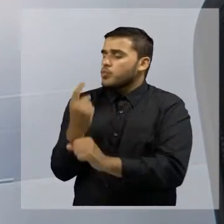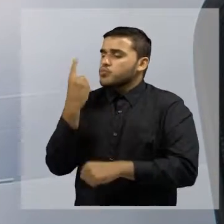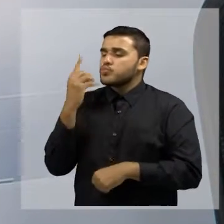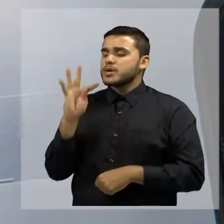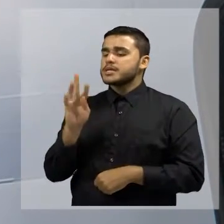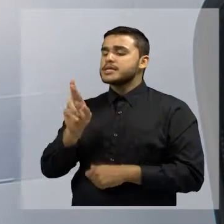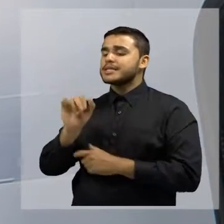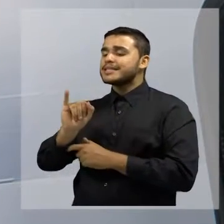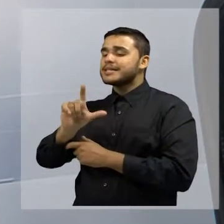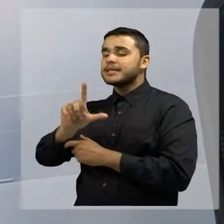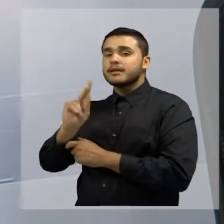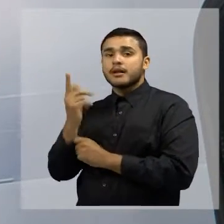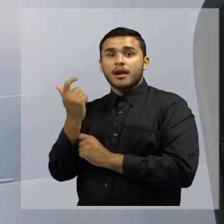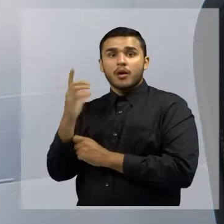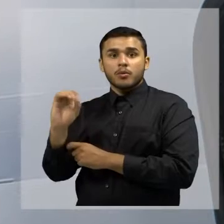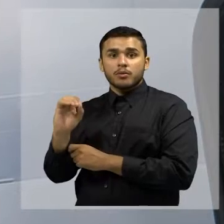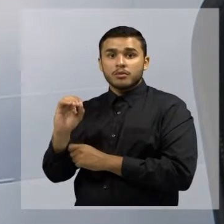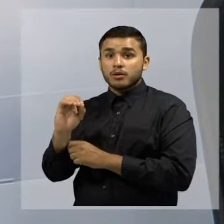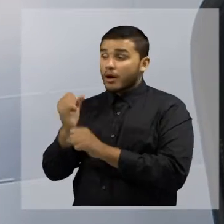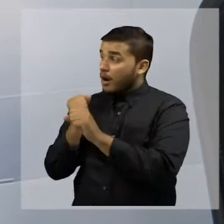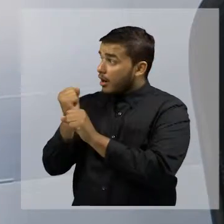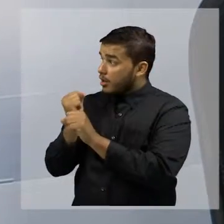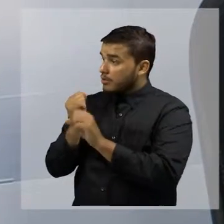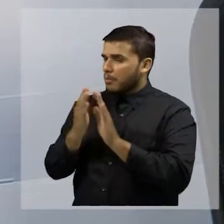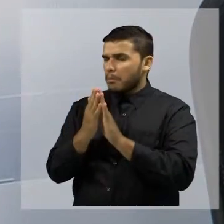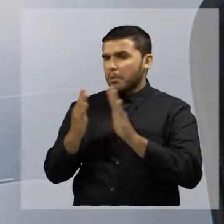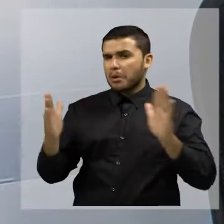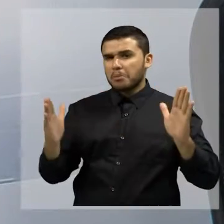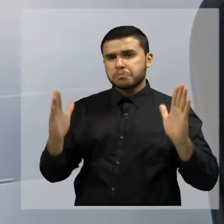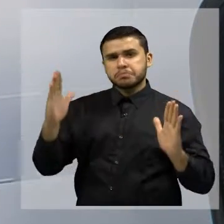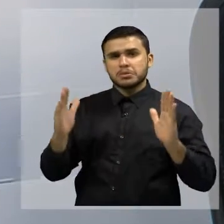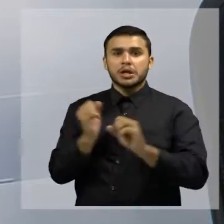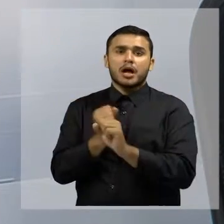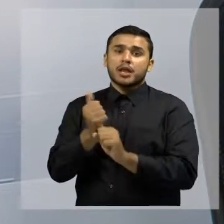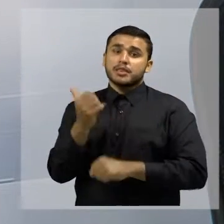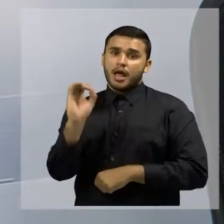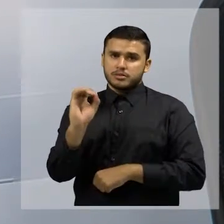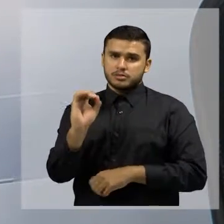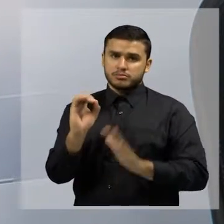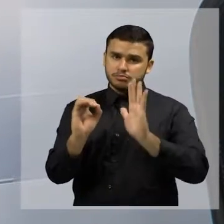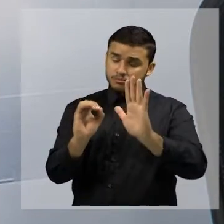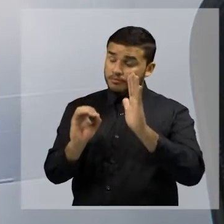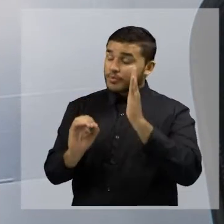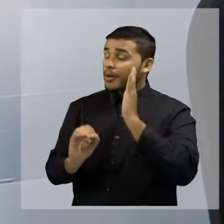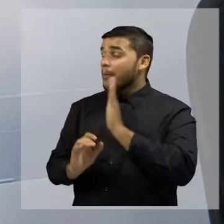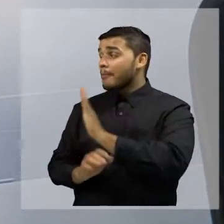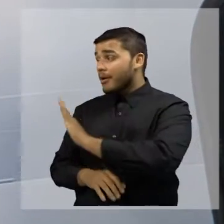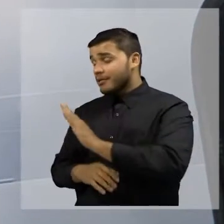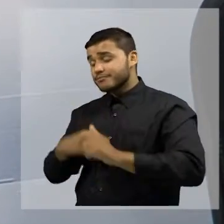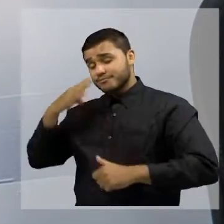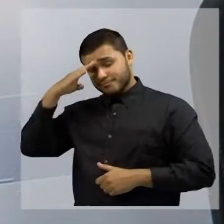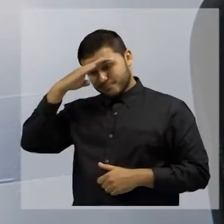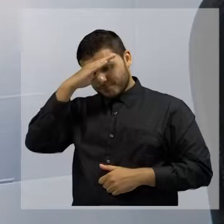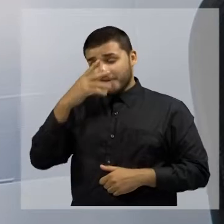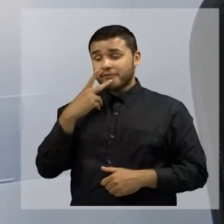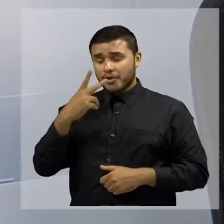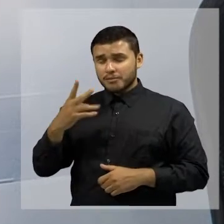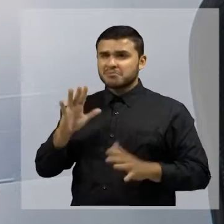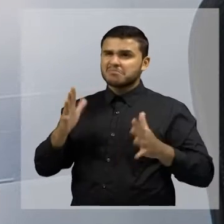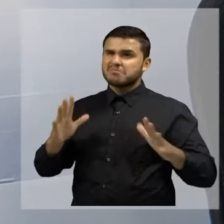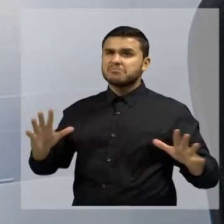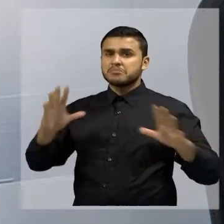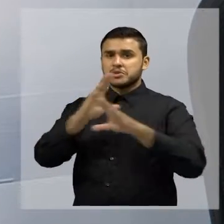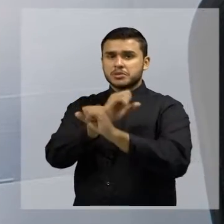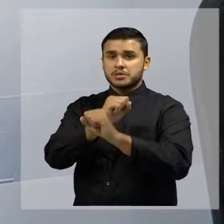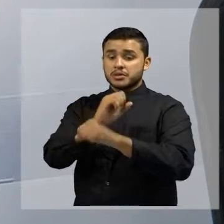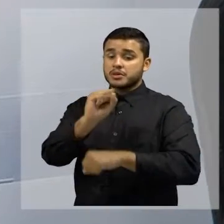acima de 1 trilhão. Só que o Bolsonaro, numa coletiva na última quinta-feira, disse que se poderia chegar a uma média